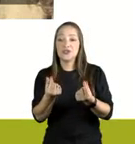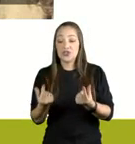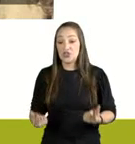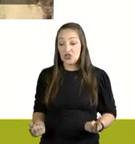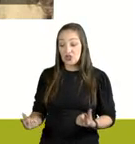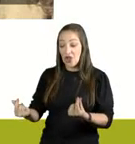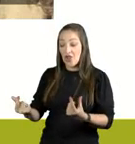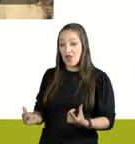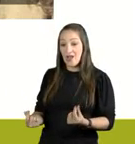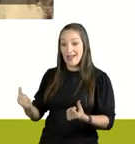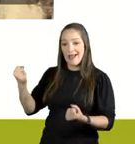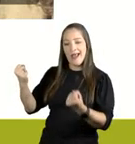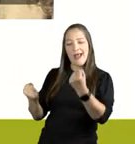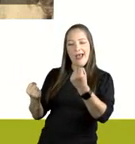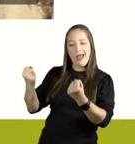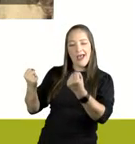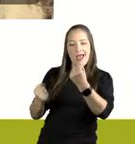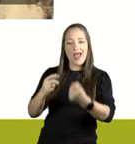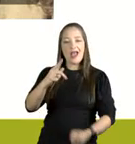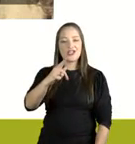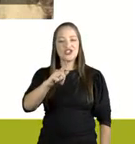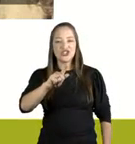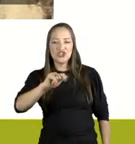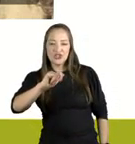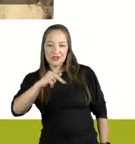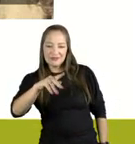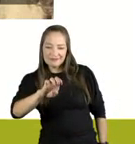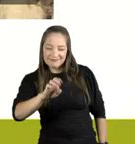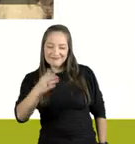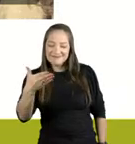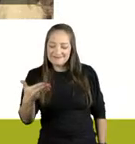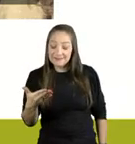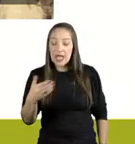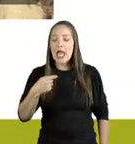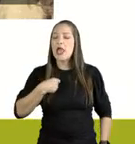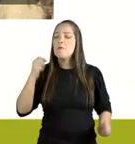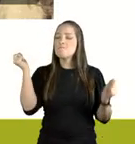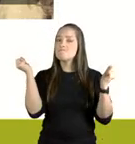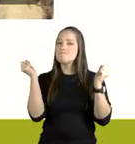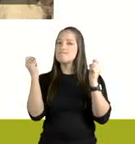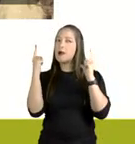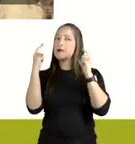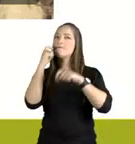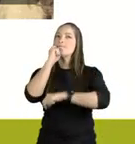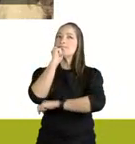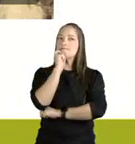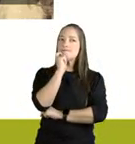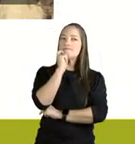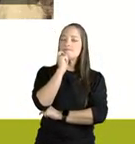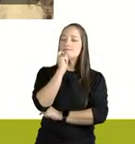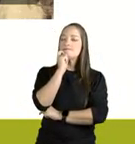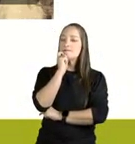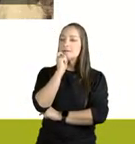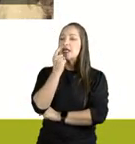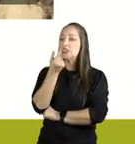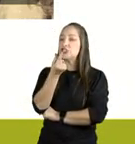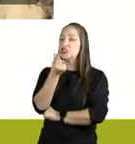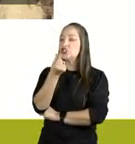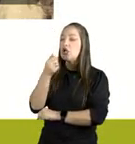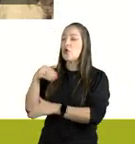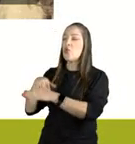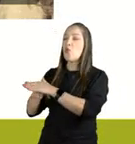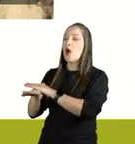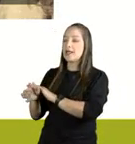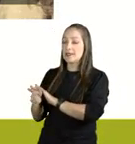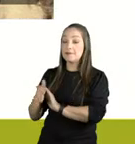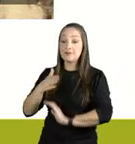só posso dizer isso. Mas algo me despertou a guardar dinheiro. O meu avô ele vem de uma família muito